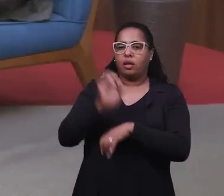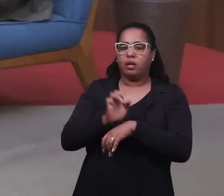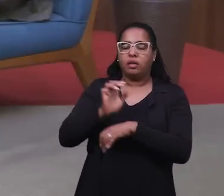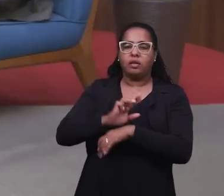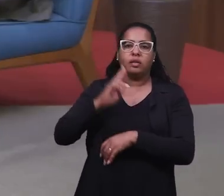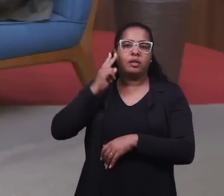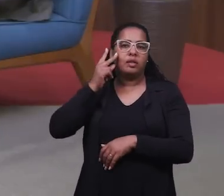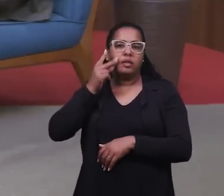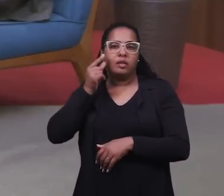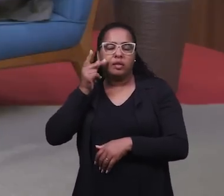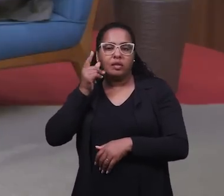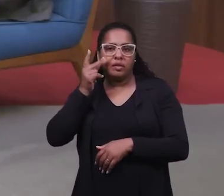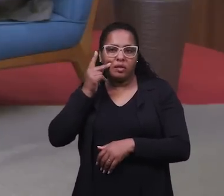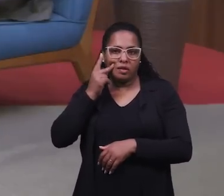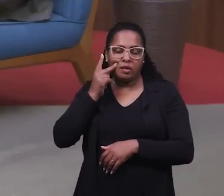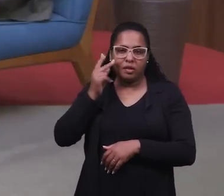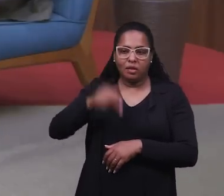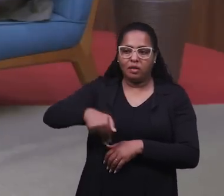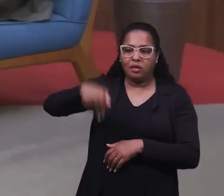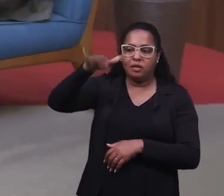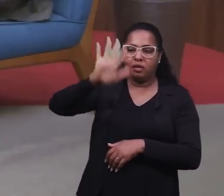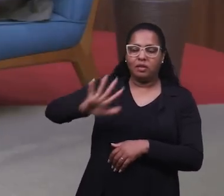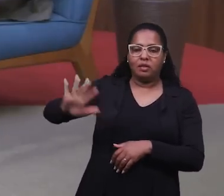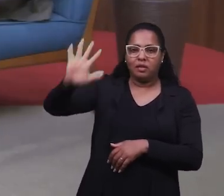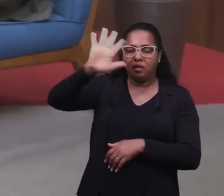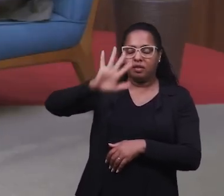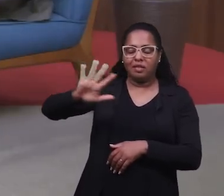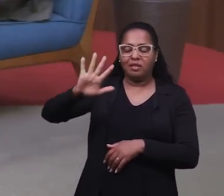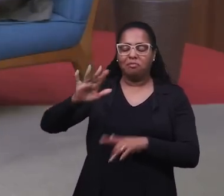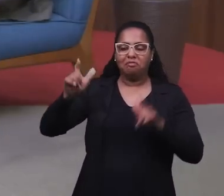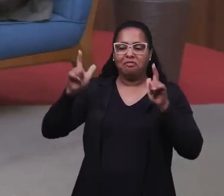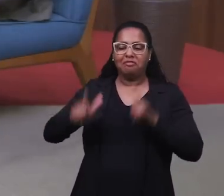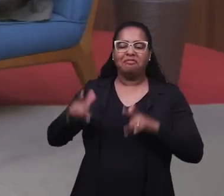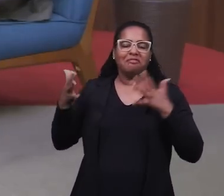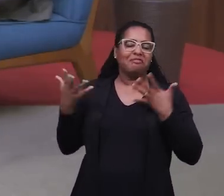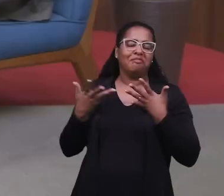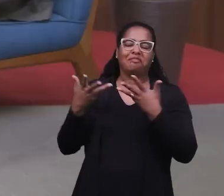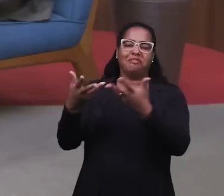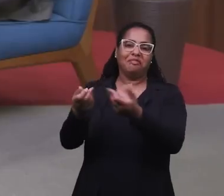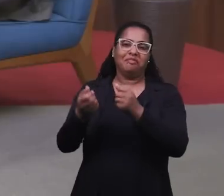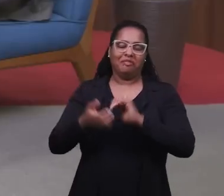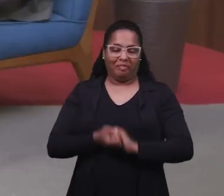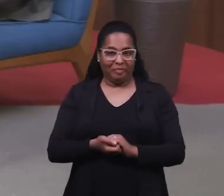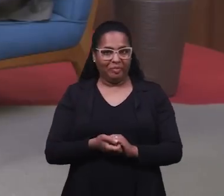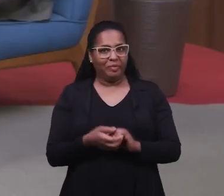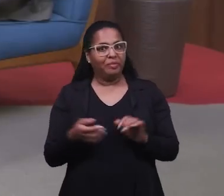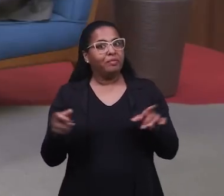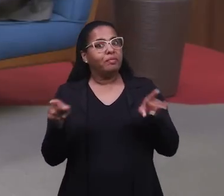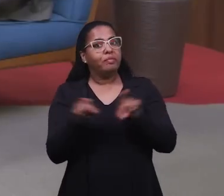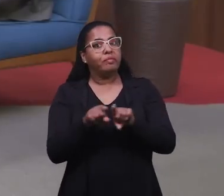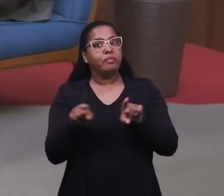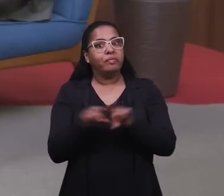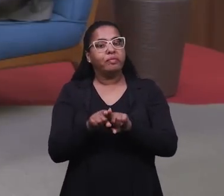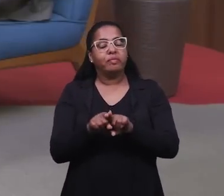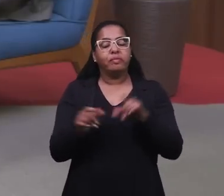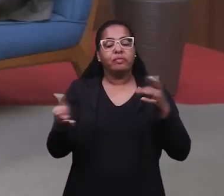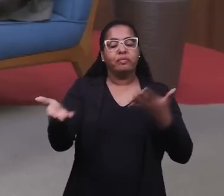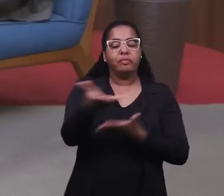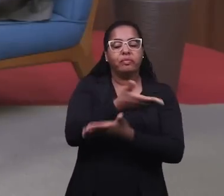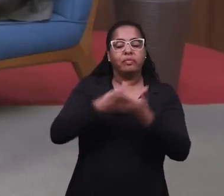estado do Alagoas, lá no Nordeste. Nordeste maravilhoso. Bom, a gente também, como eu